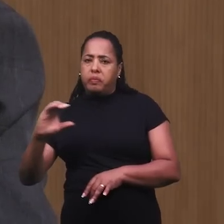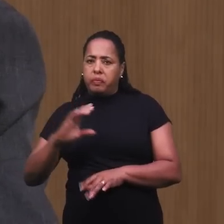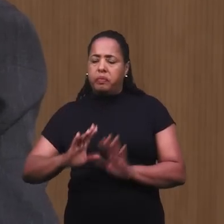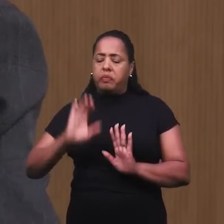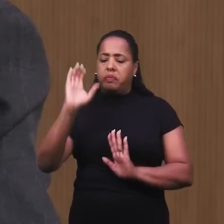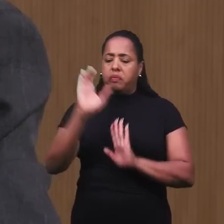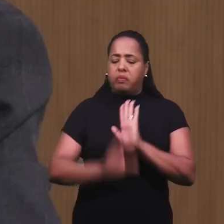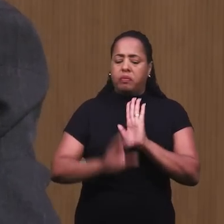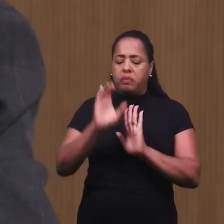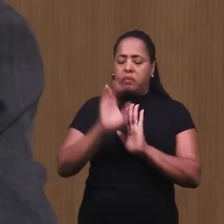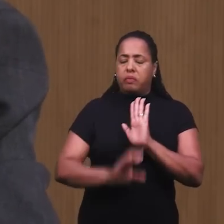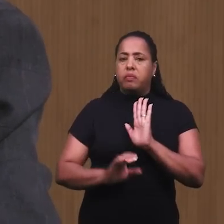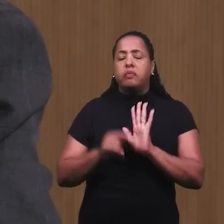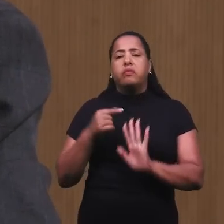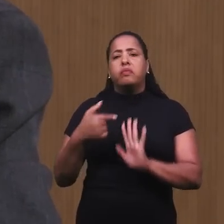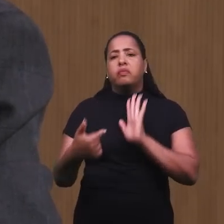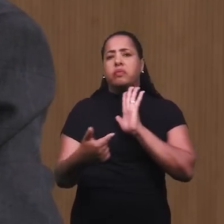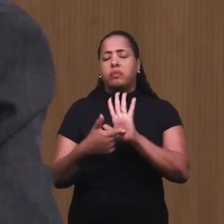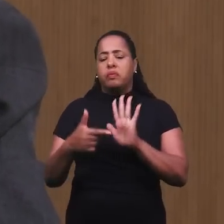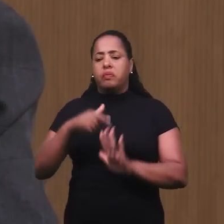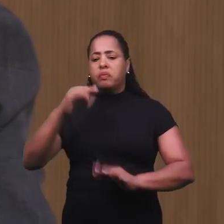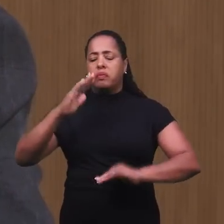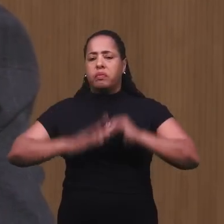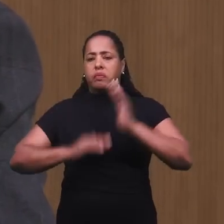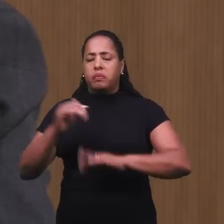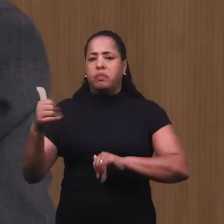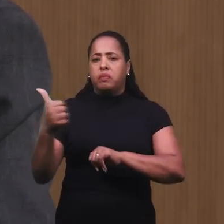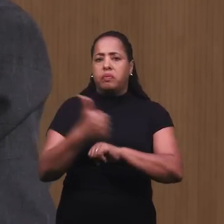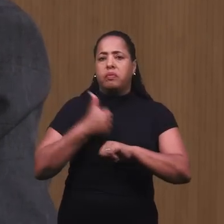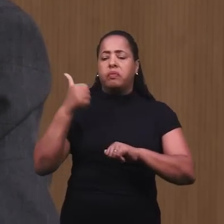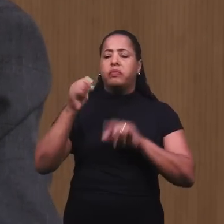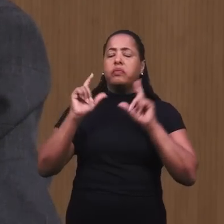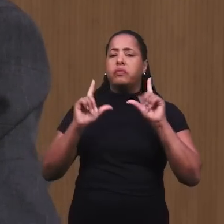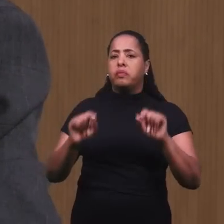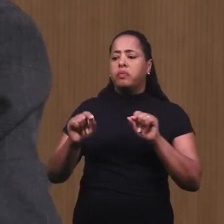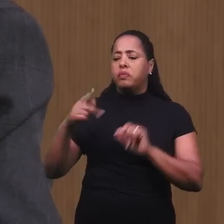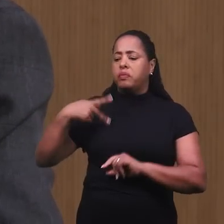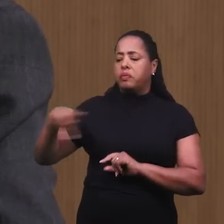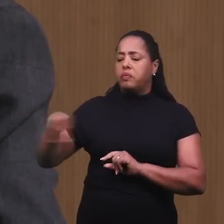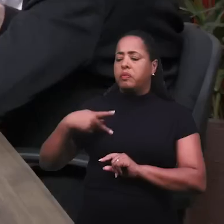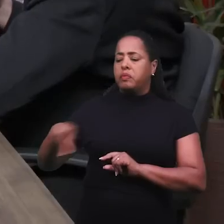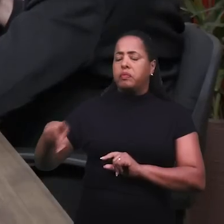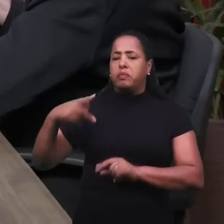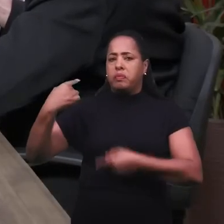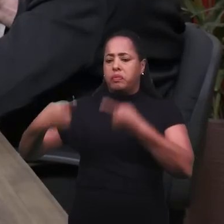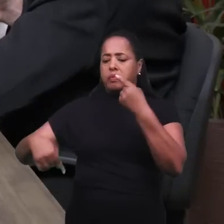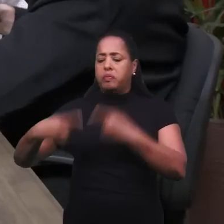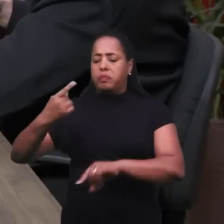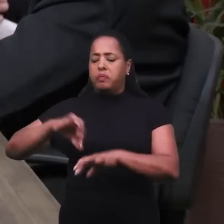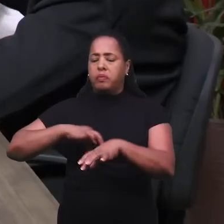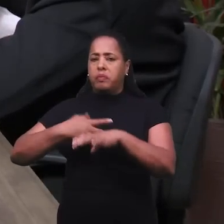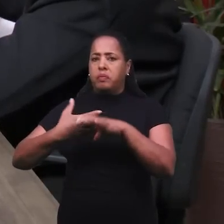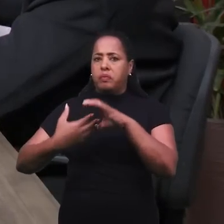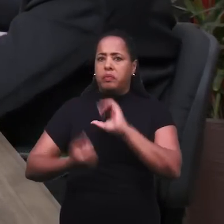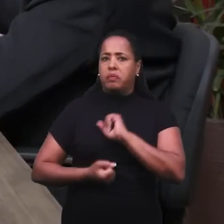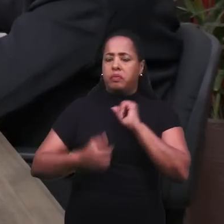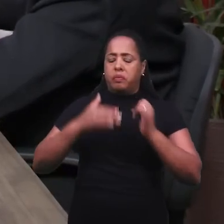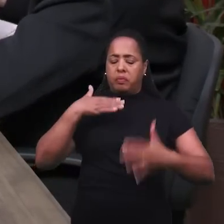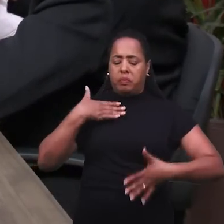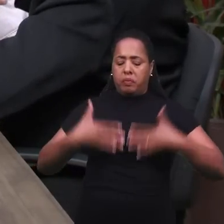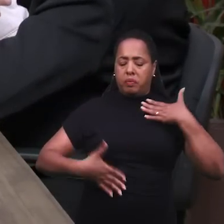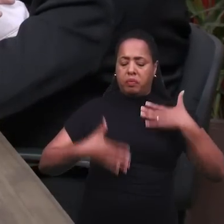Curricular, ela propõe, entre as suas habilidades, que os professores discutem aspectos que envolvem a autonomia